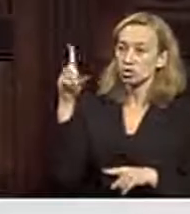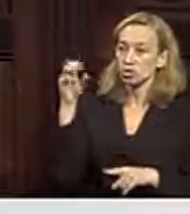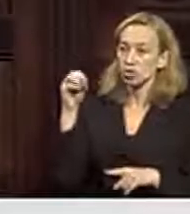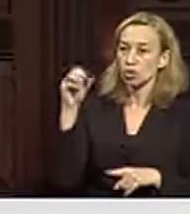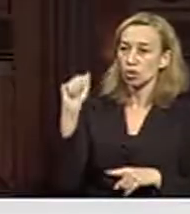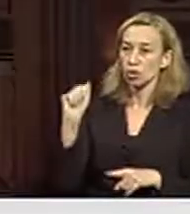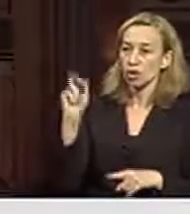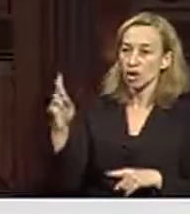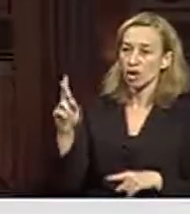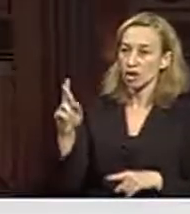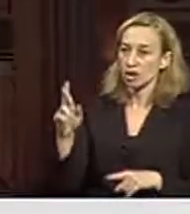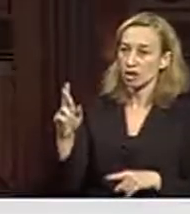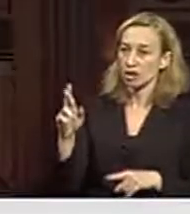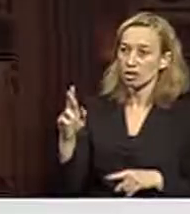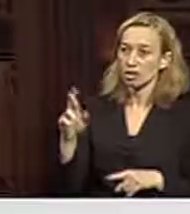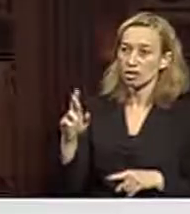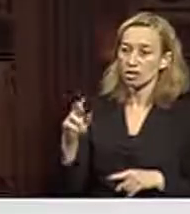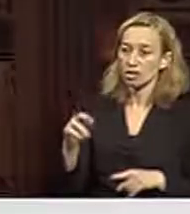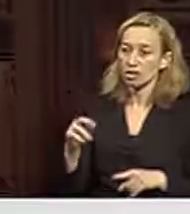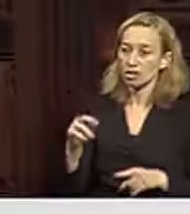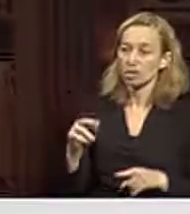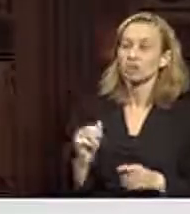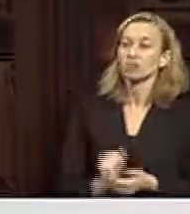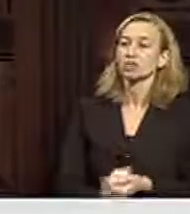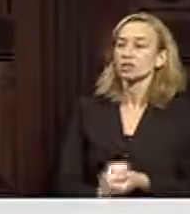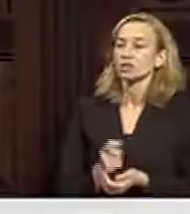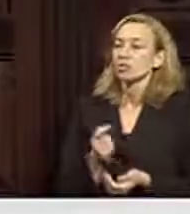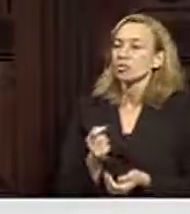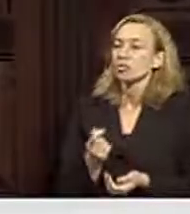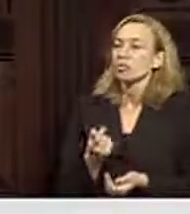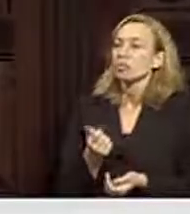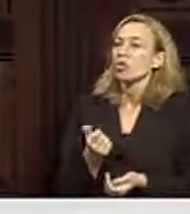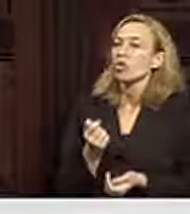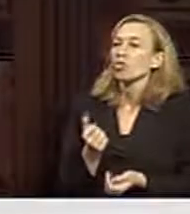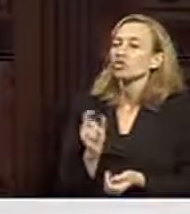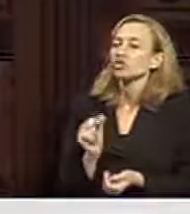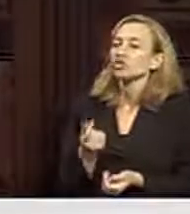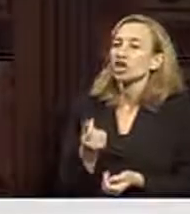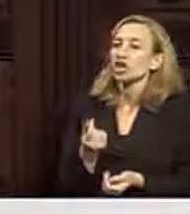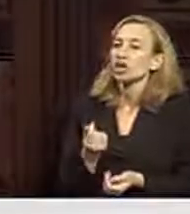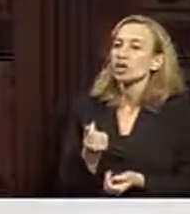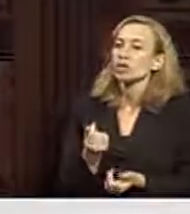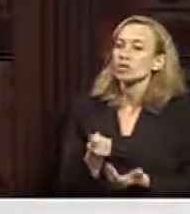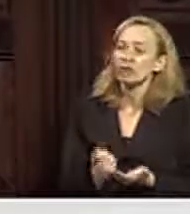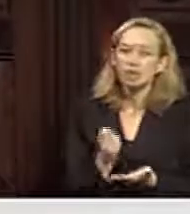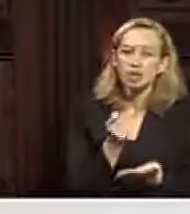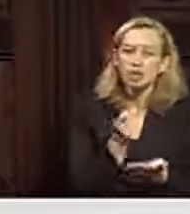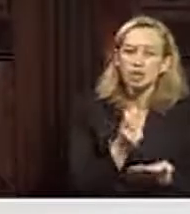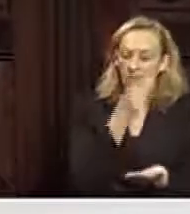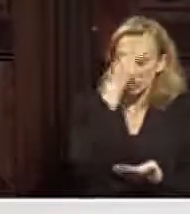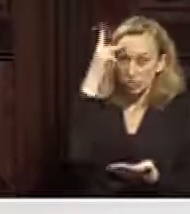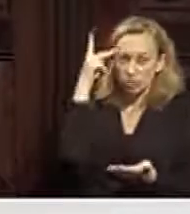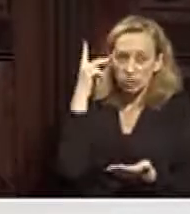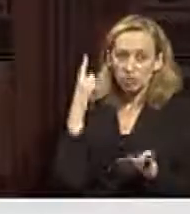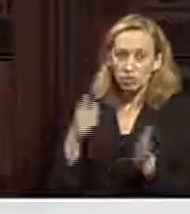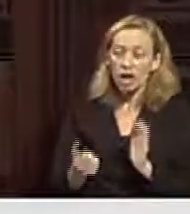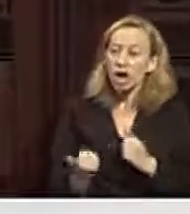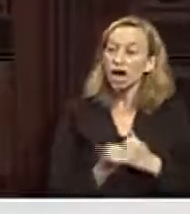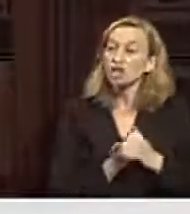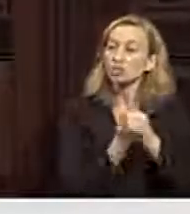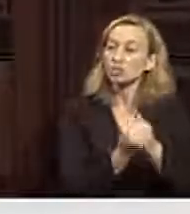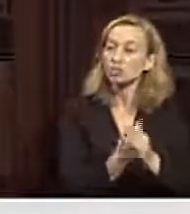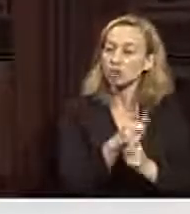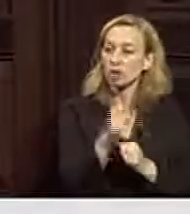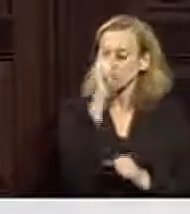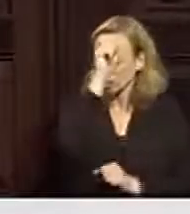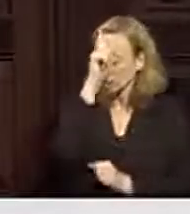são festas juninas, são pequenos eventos em que mantêm o seu hospital aberto, já que